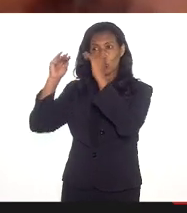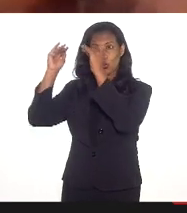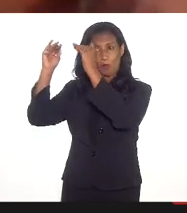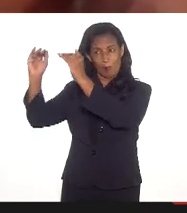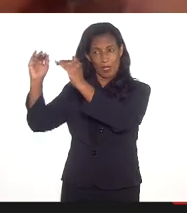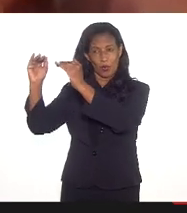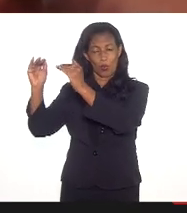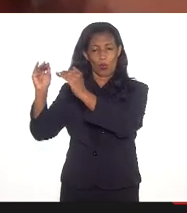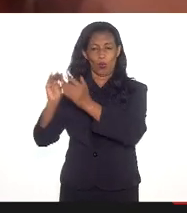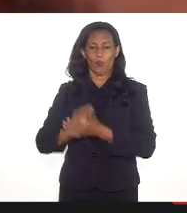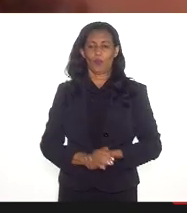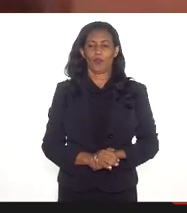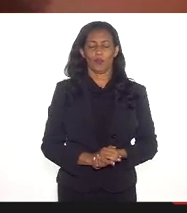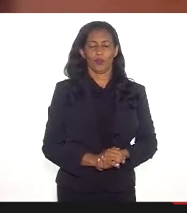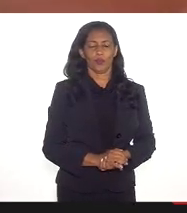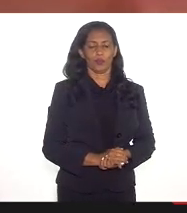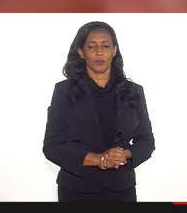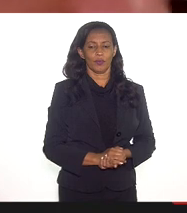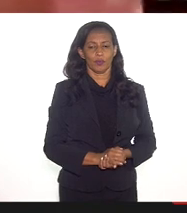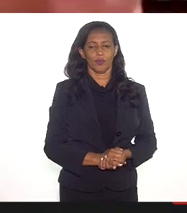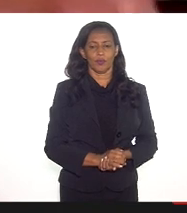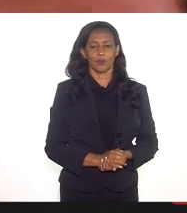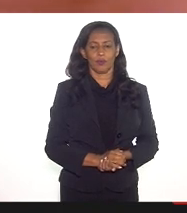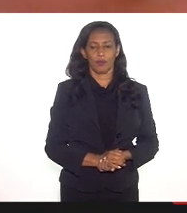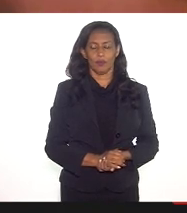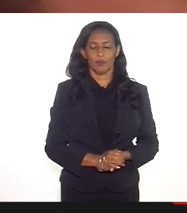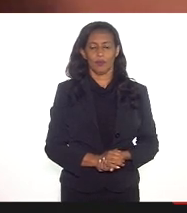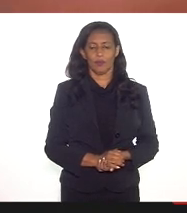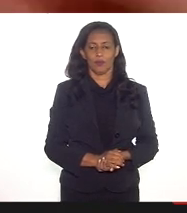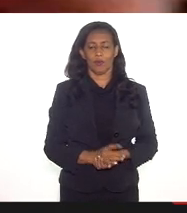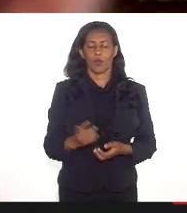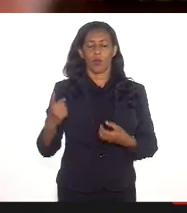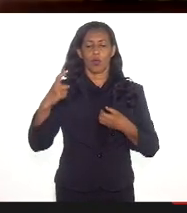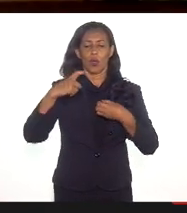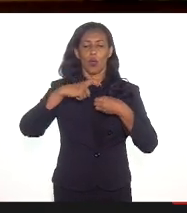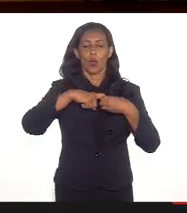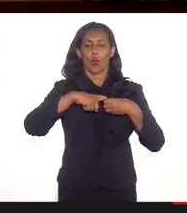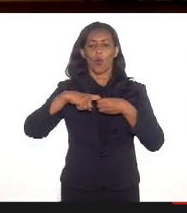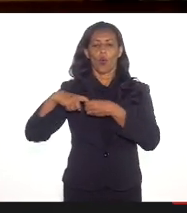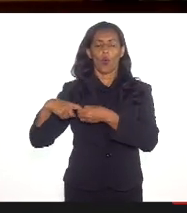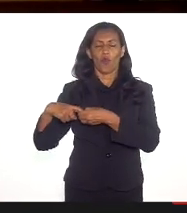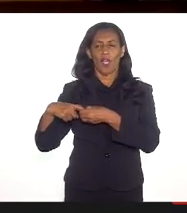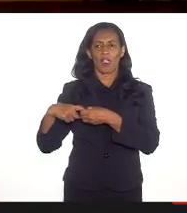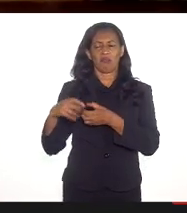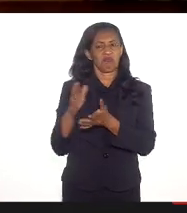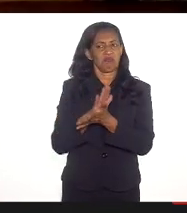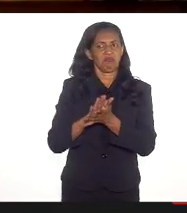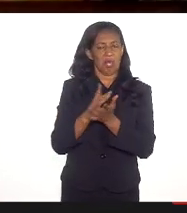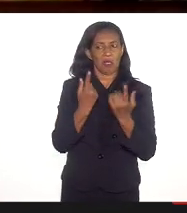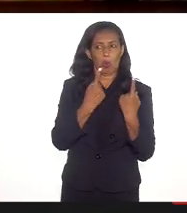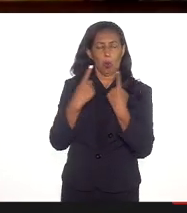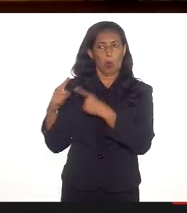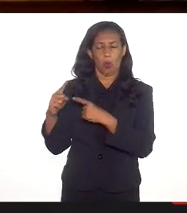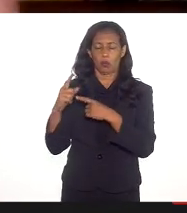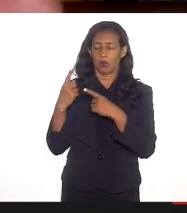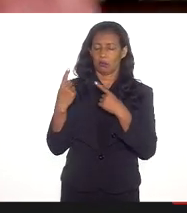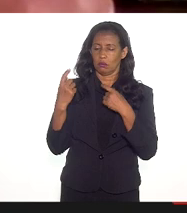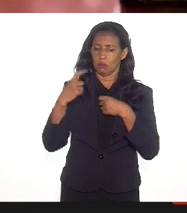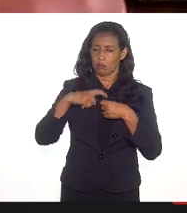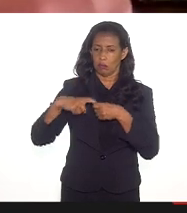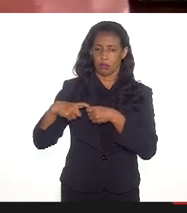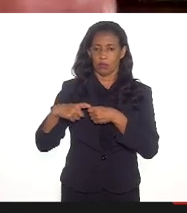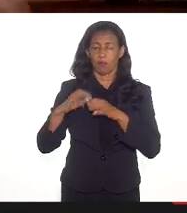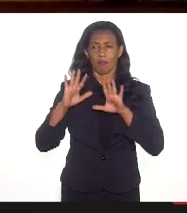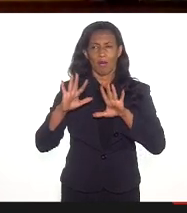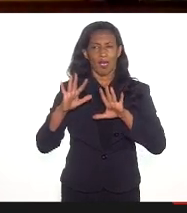esses, nesses termos. Tá? Sobre o convênio com a Nuvem Mestra, nada contra o convênio em si, né? Mas nos